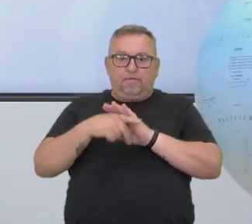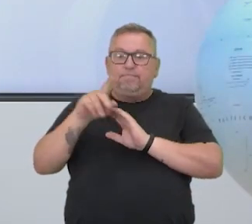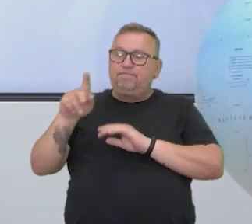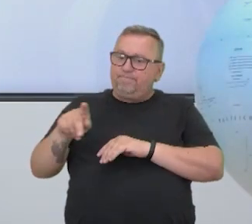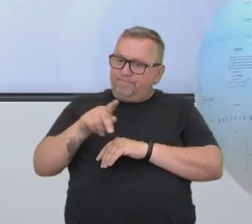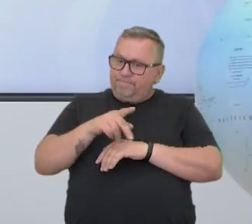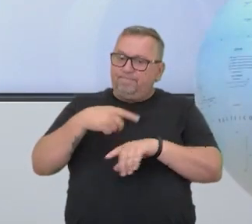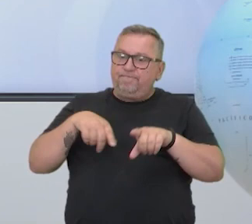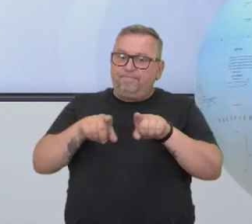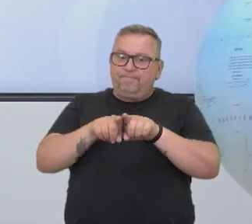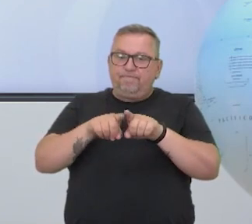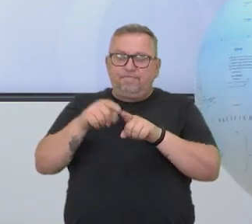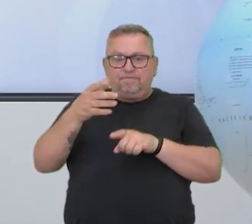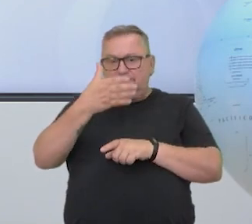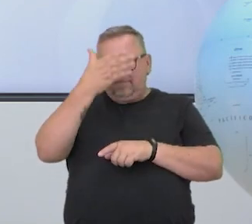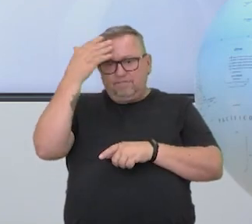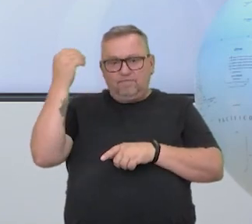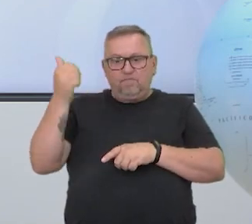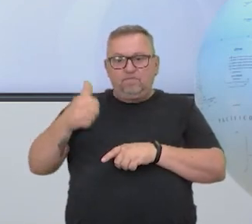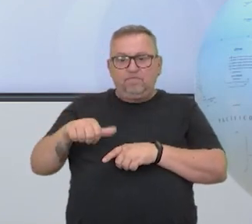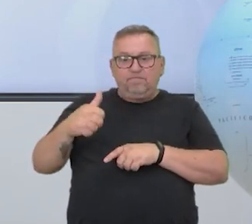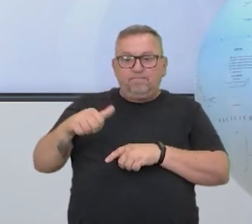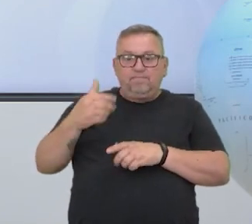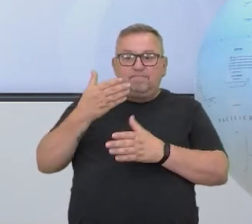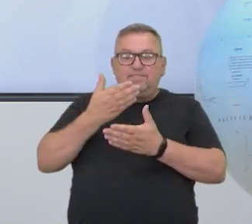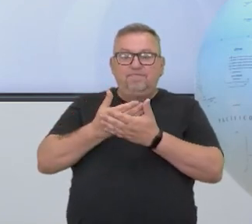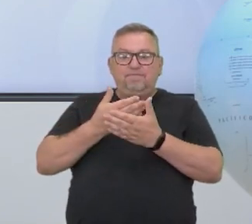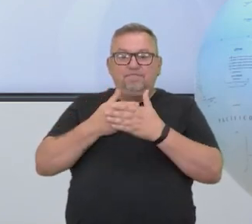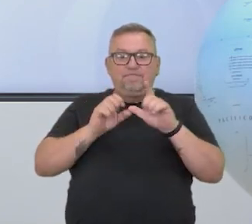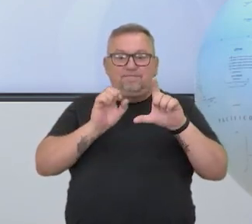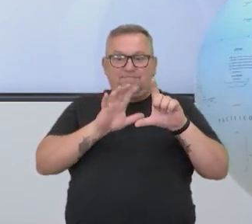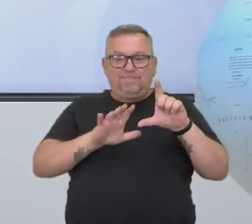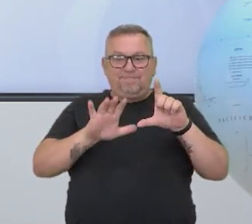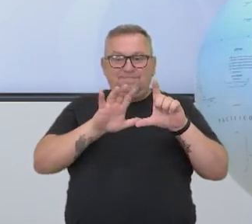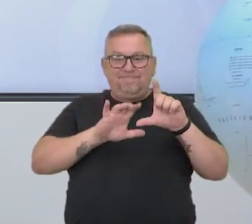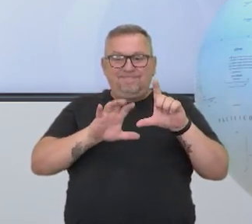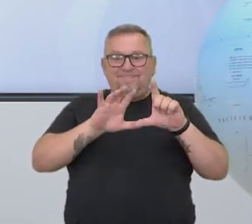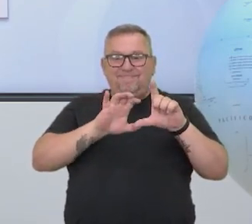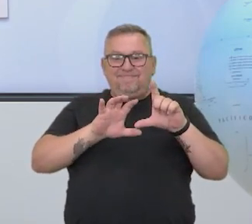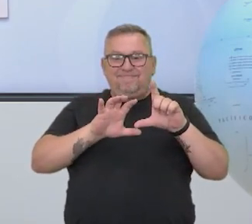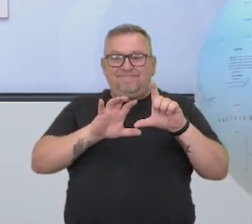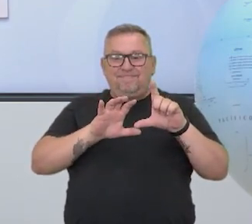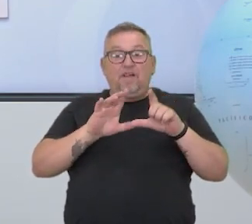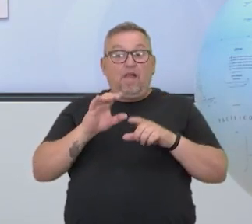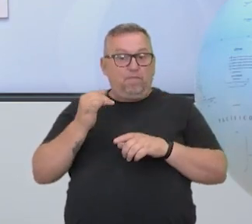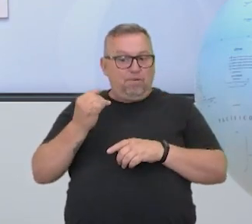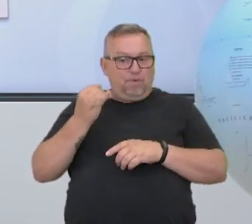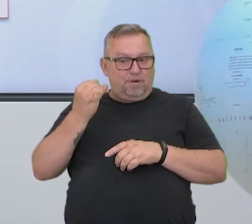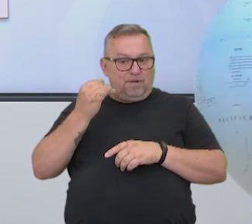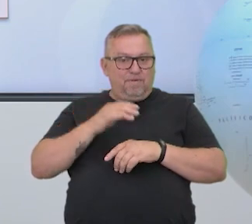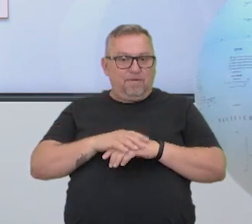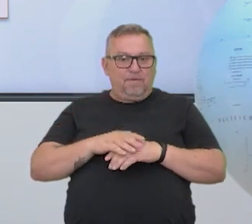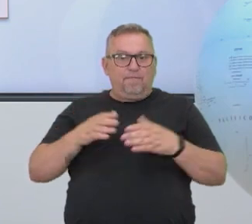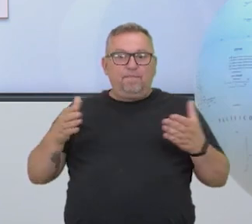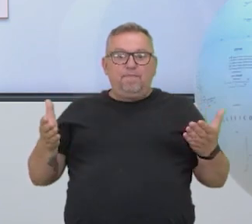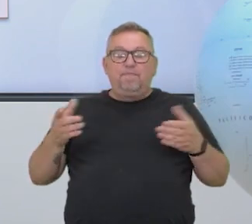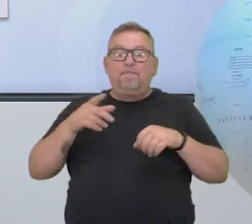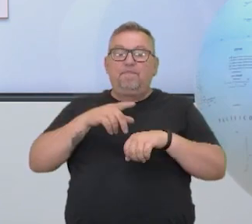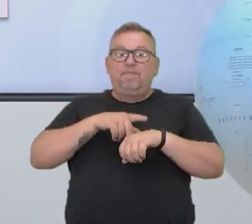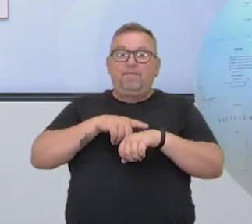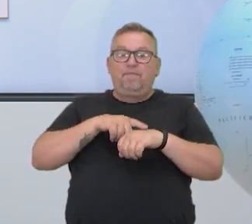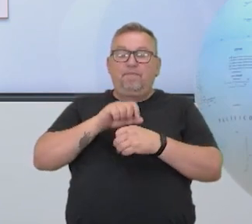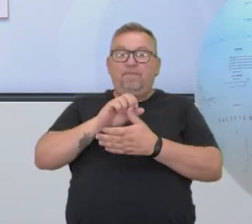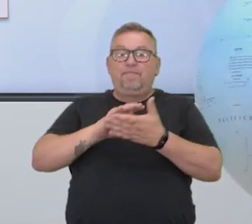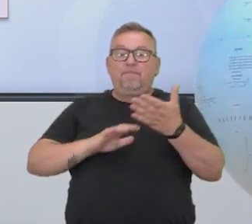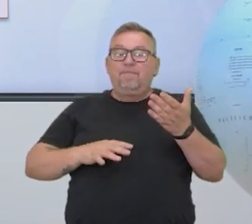professores. E claro, não esqueça de avaliar a nossa aula aqui com o QR Code no final, porque é muito importante. Bom, momento da nossa atividade